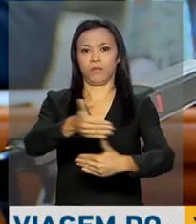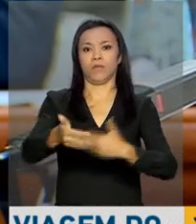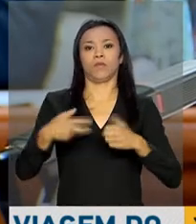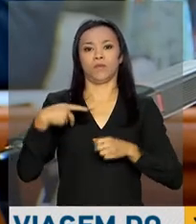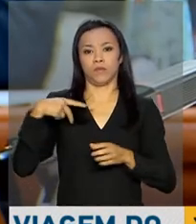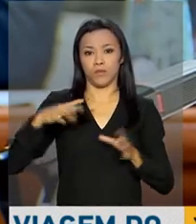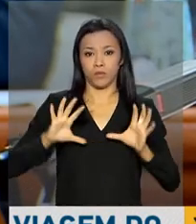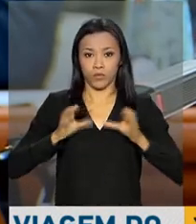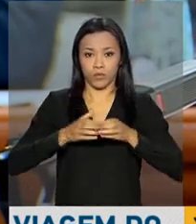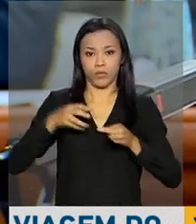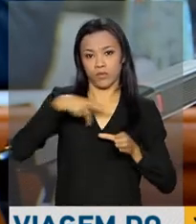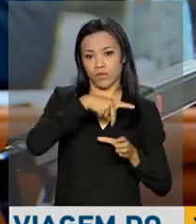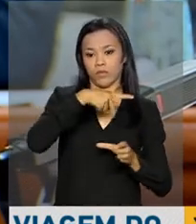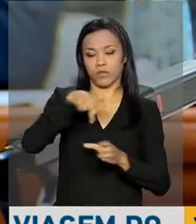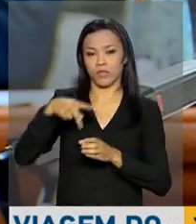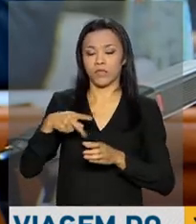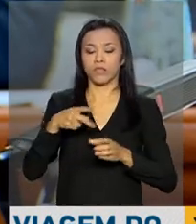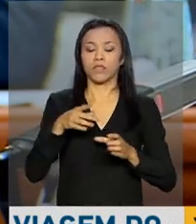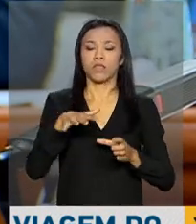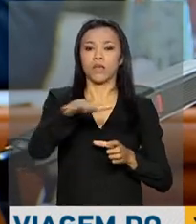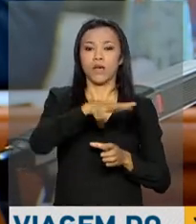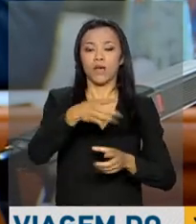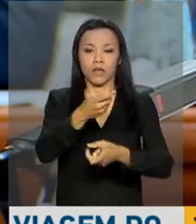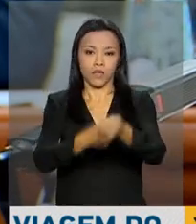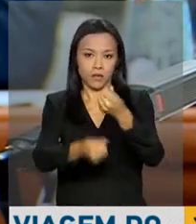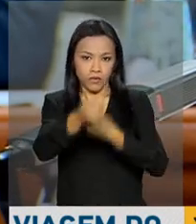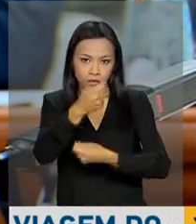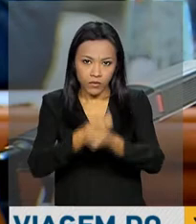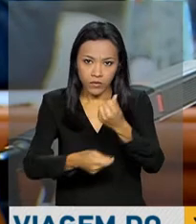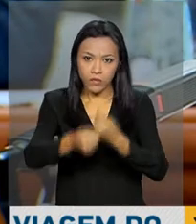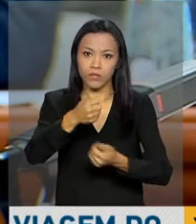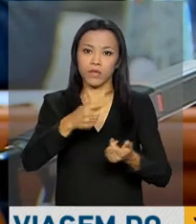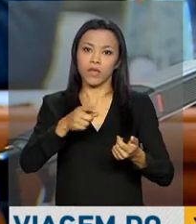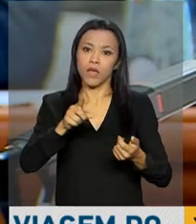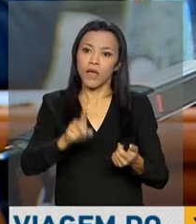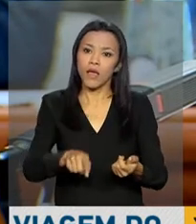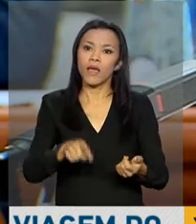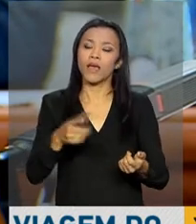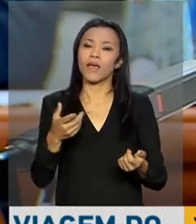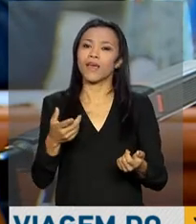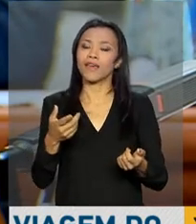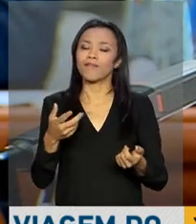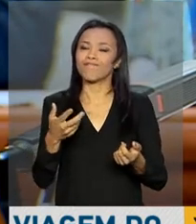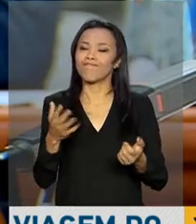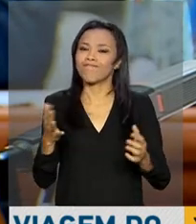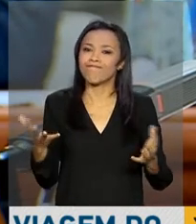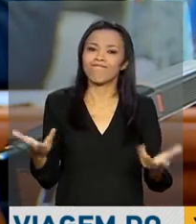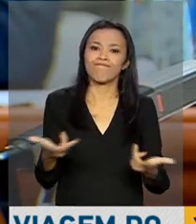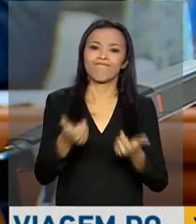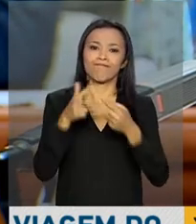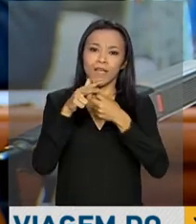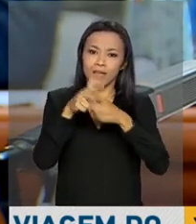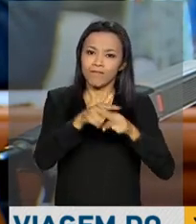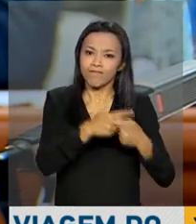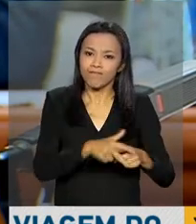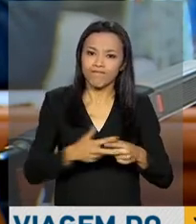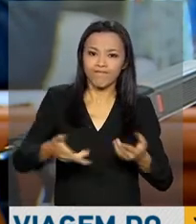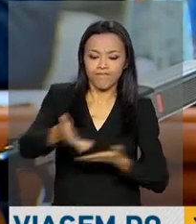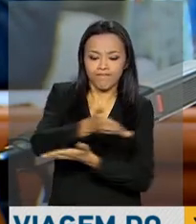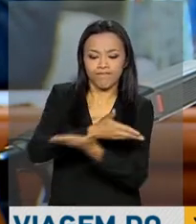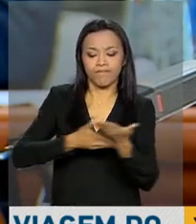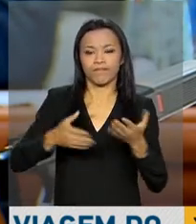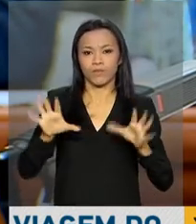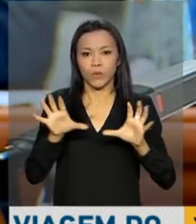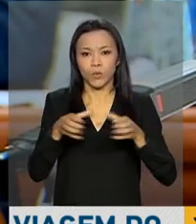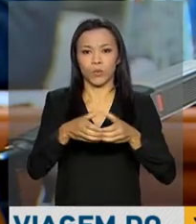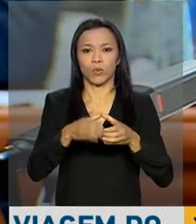A área econômica é espaço privilegiado para a atuação concertada dos BRICS.